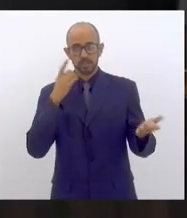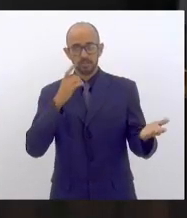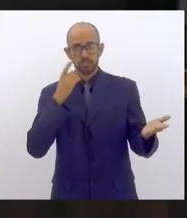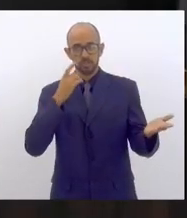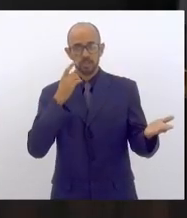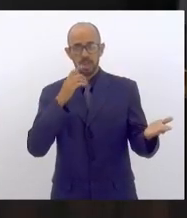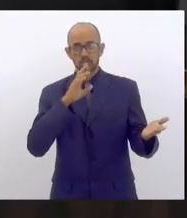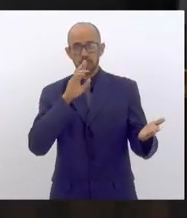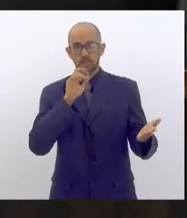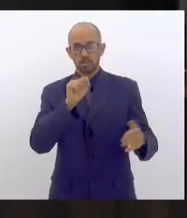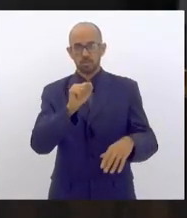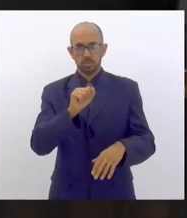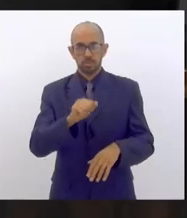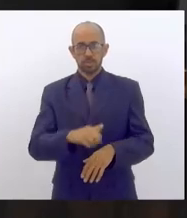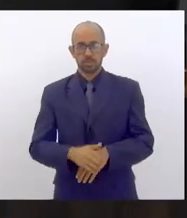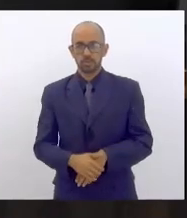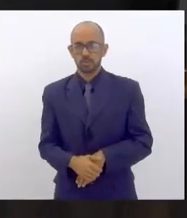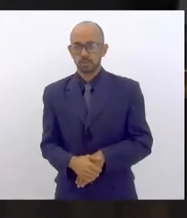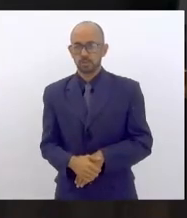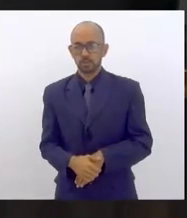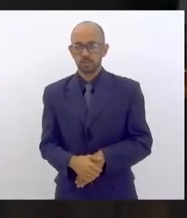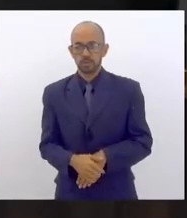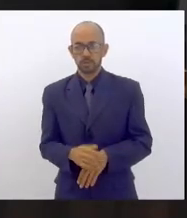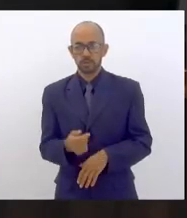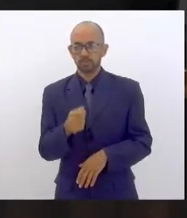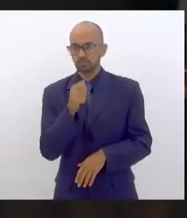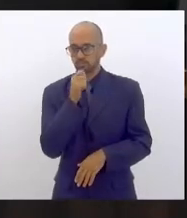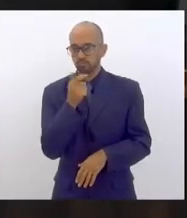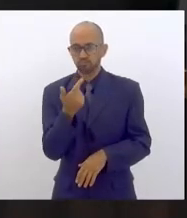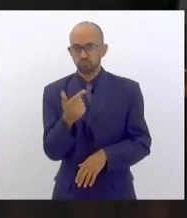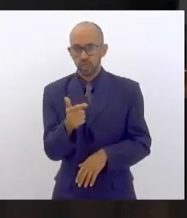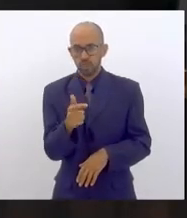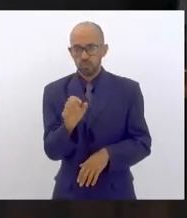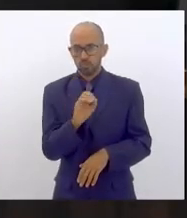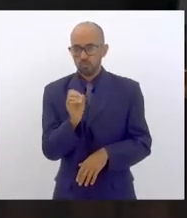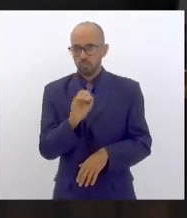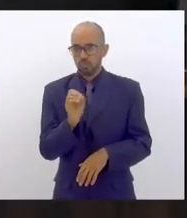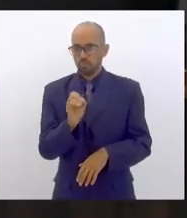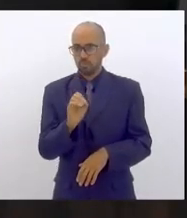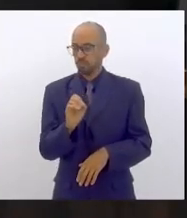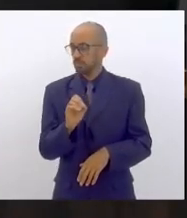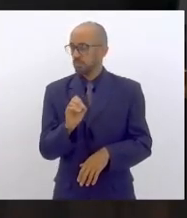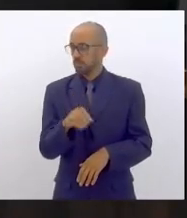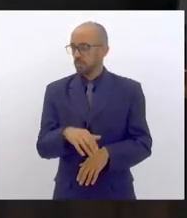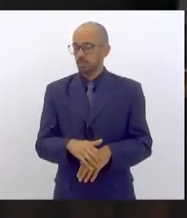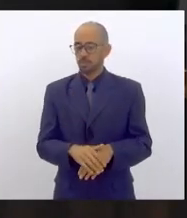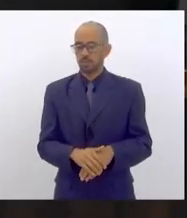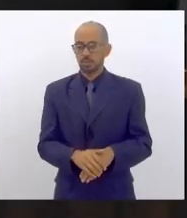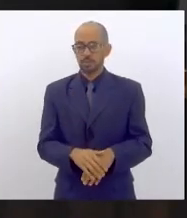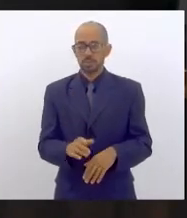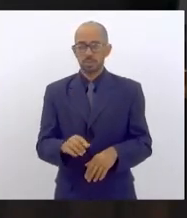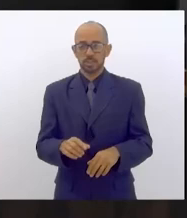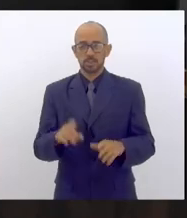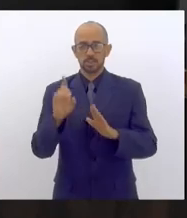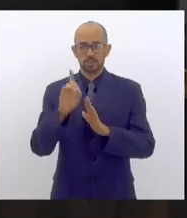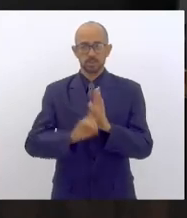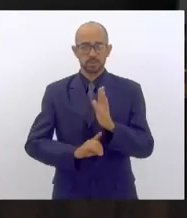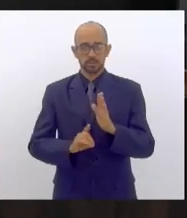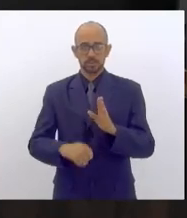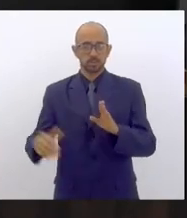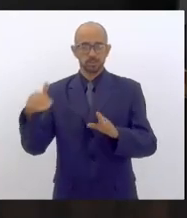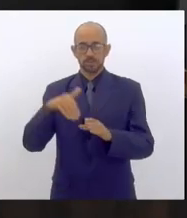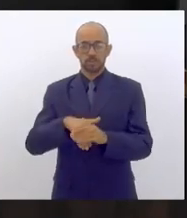Rodrigo Amorim. E não tendo mais ninguém para declarar seu voto,